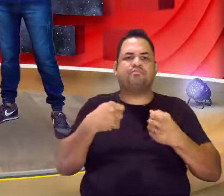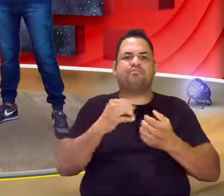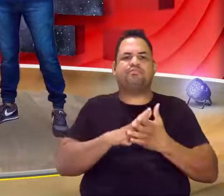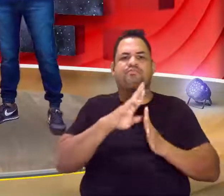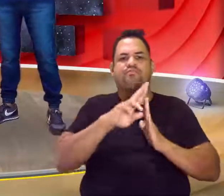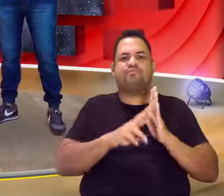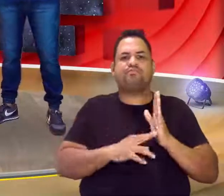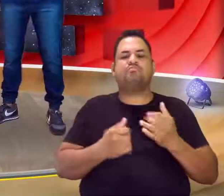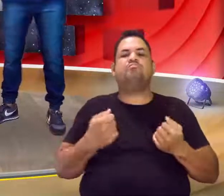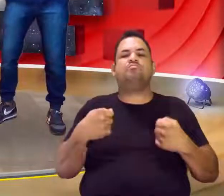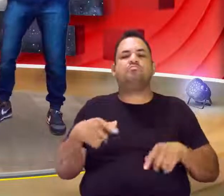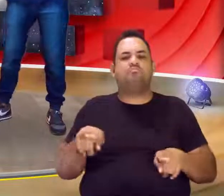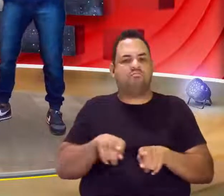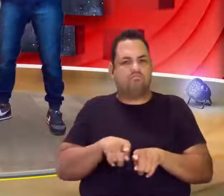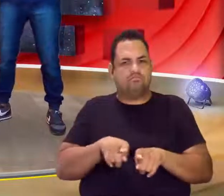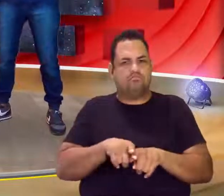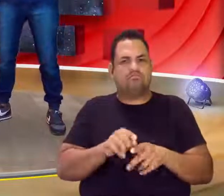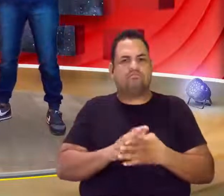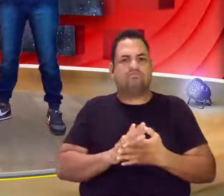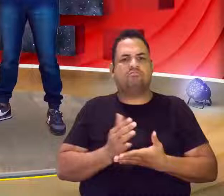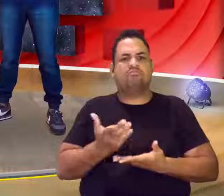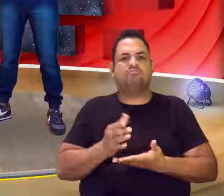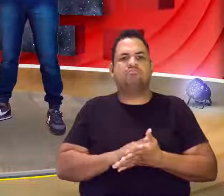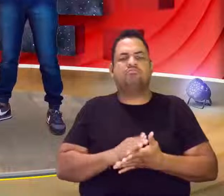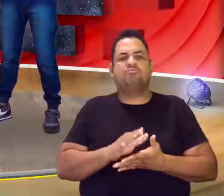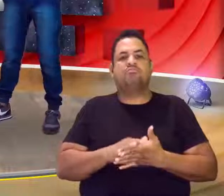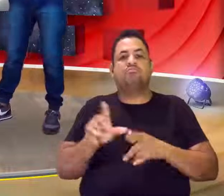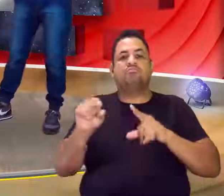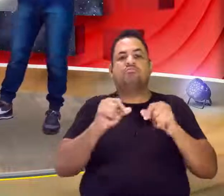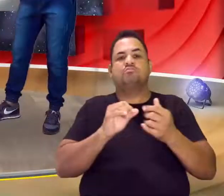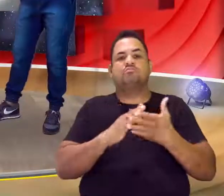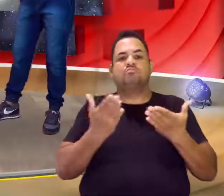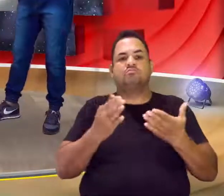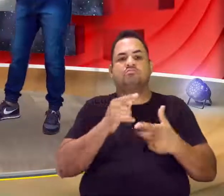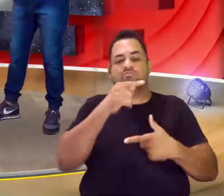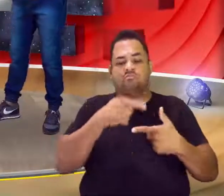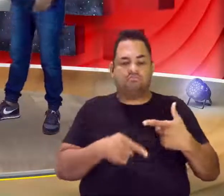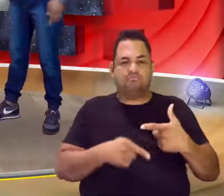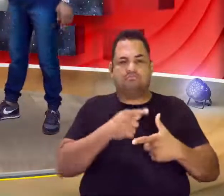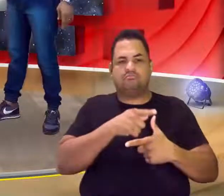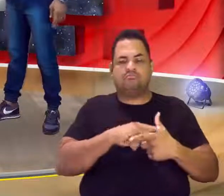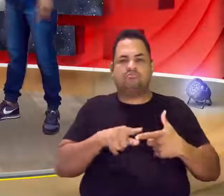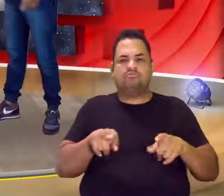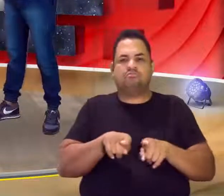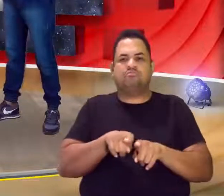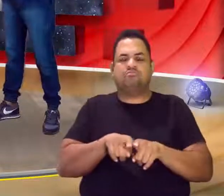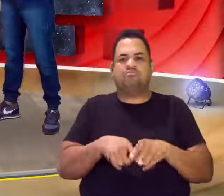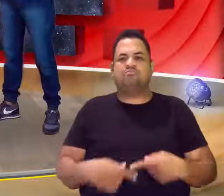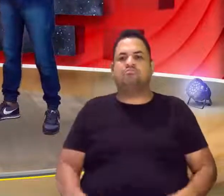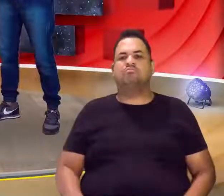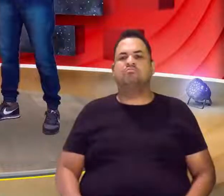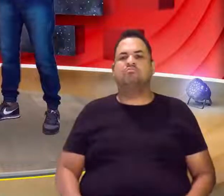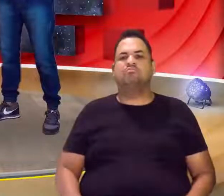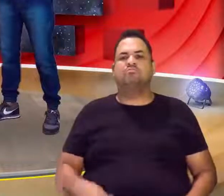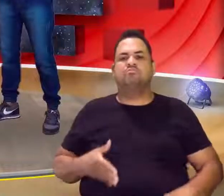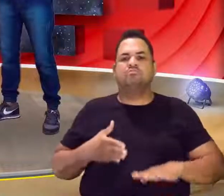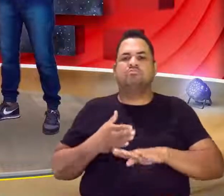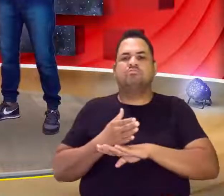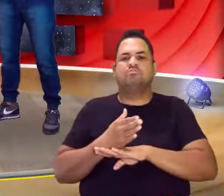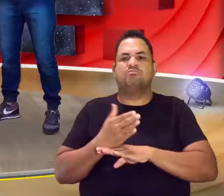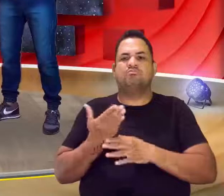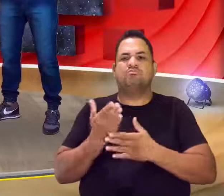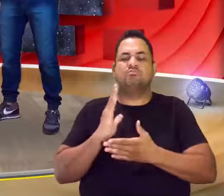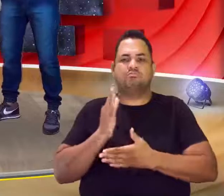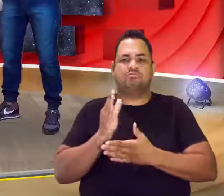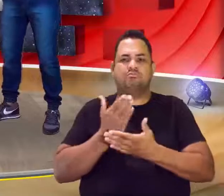regra de 3 ali? Poderia. A gente preferiu fazer uma fração, uma divisão, né? Simples. Até porque nós nem entramos aí. Claro que vocês